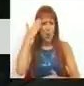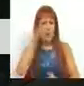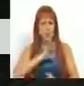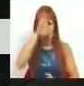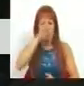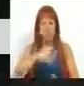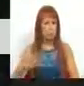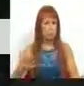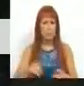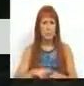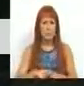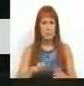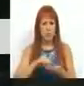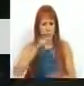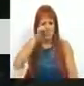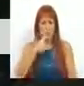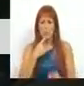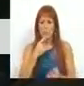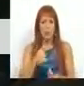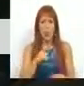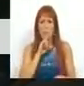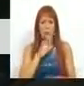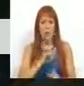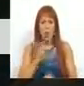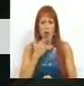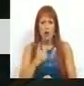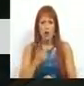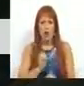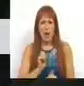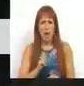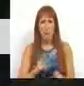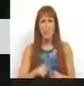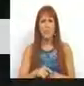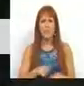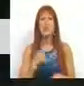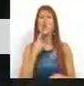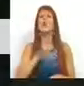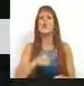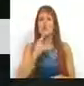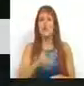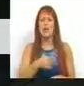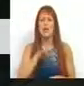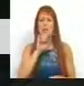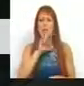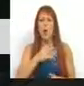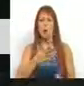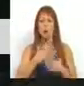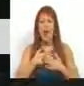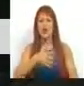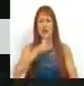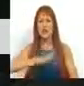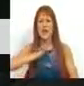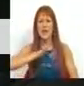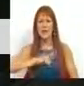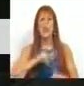Sr. Ministro, no volume de questões colocadas, não teve a oportunidade de responder, pelo que repito, se nos pode dar uma